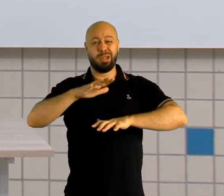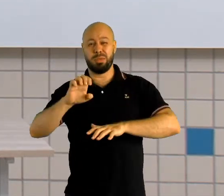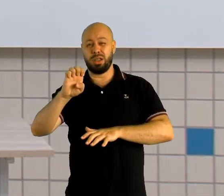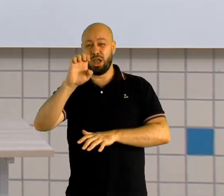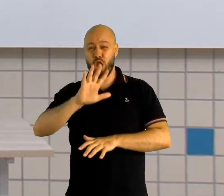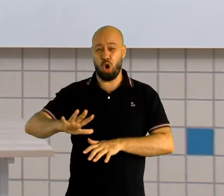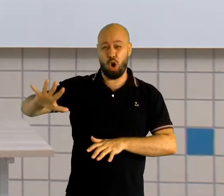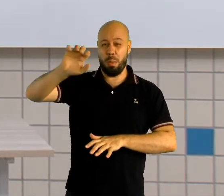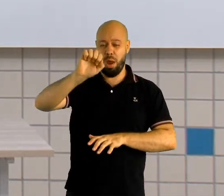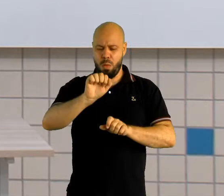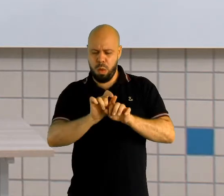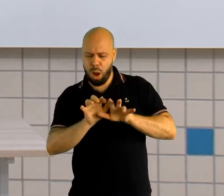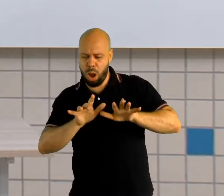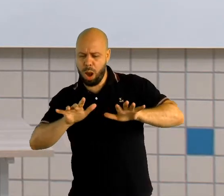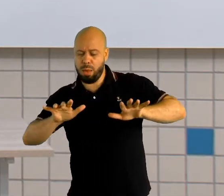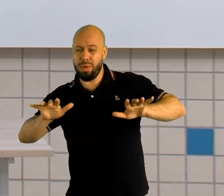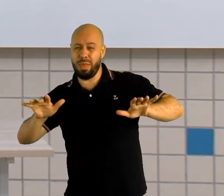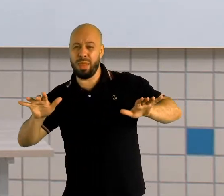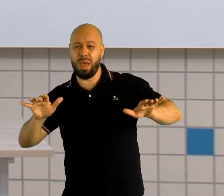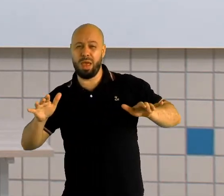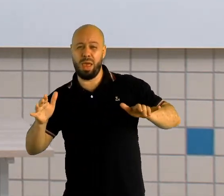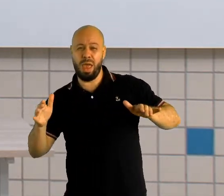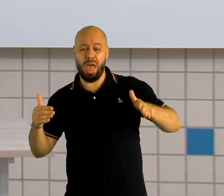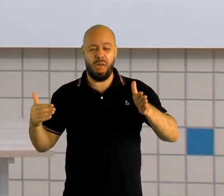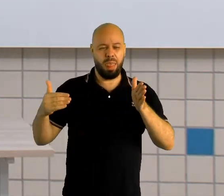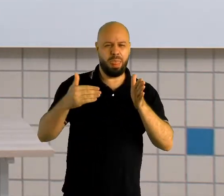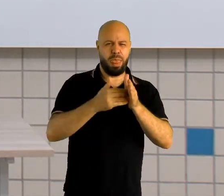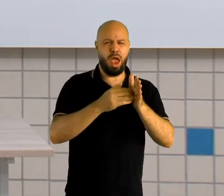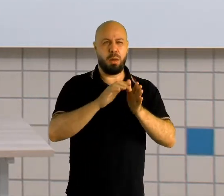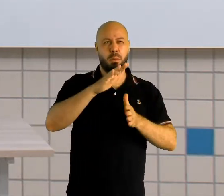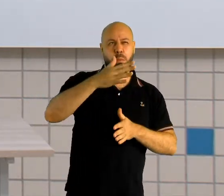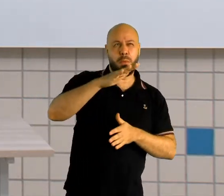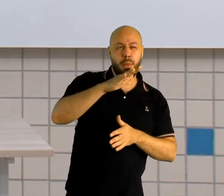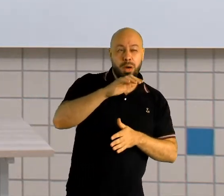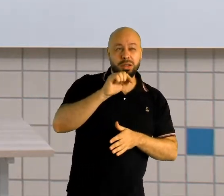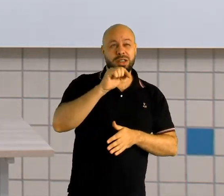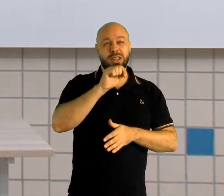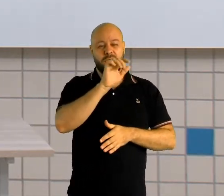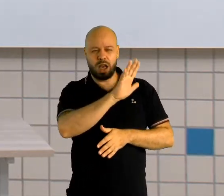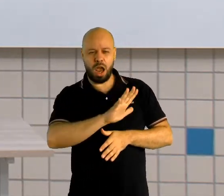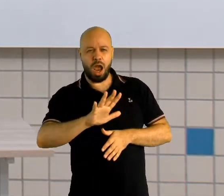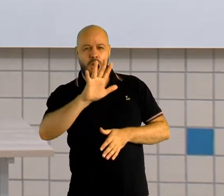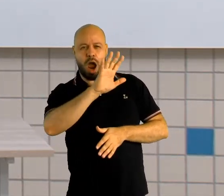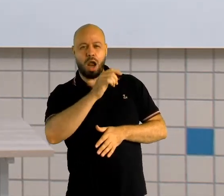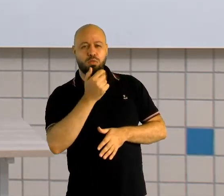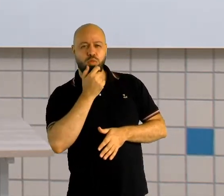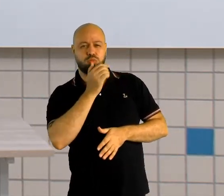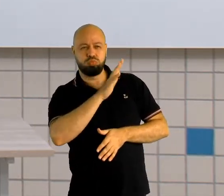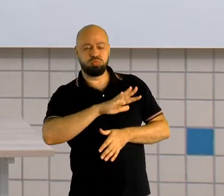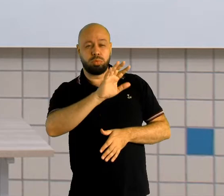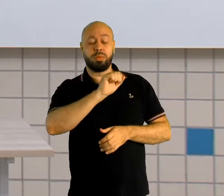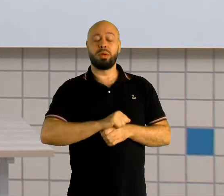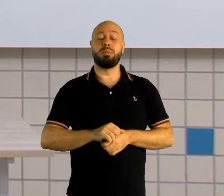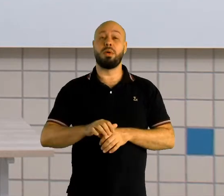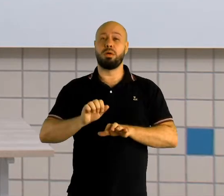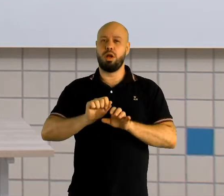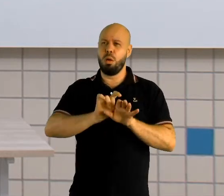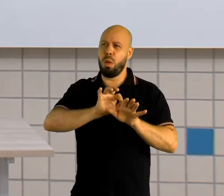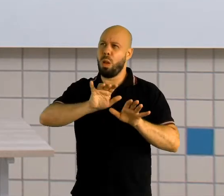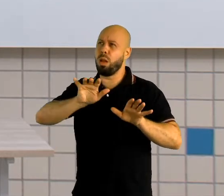as fronteiras da Britânia. Estendeu-se pelo norte da África, ocupou a Ásia e o Oriente